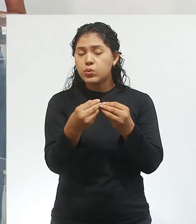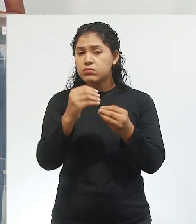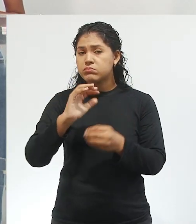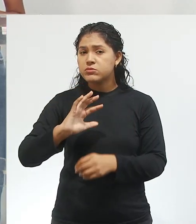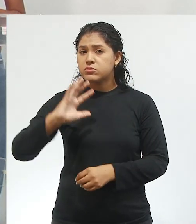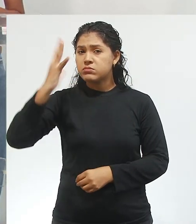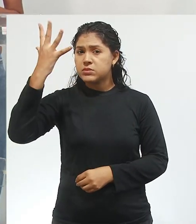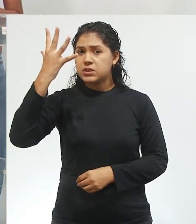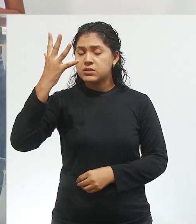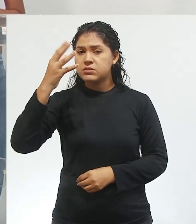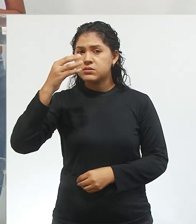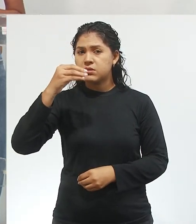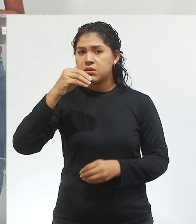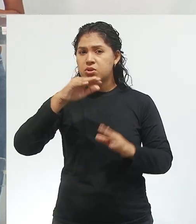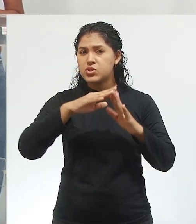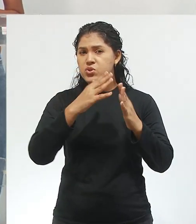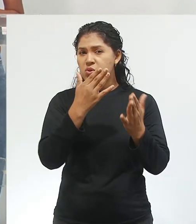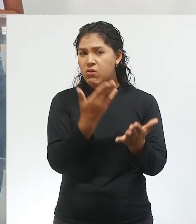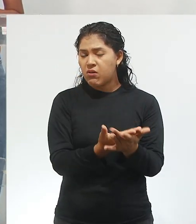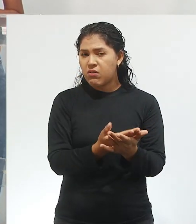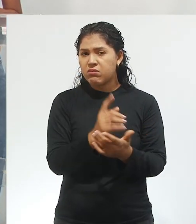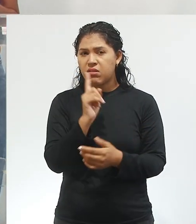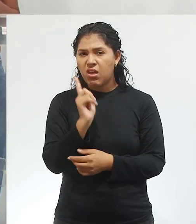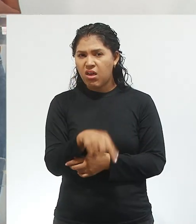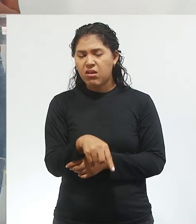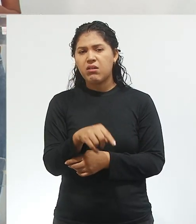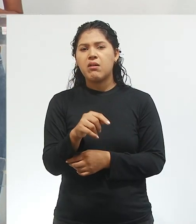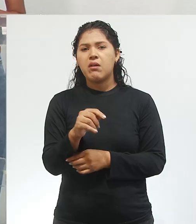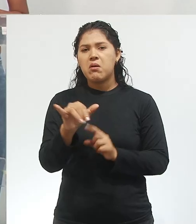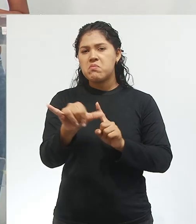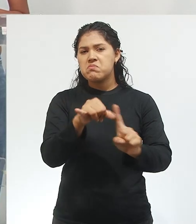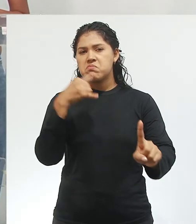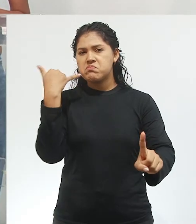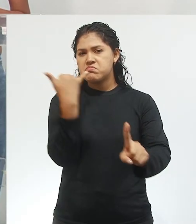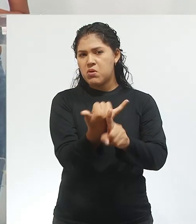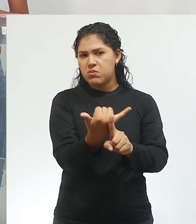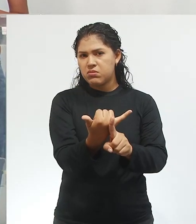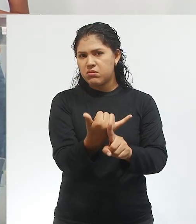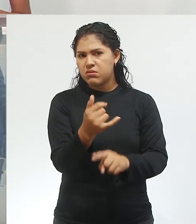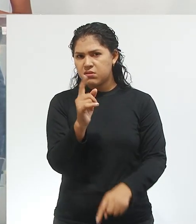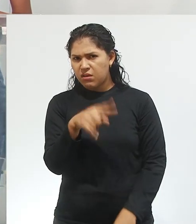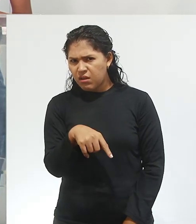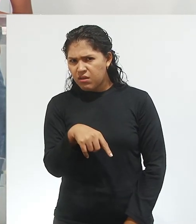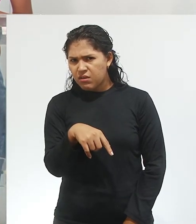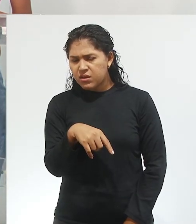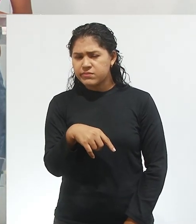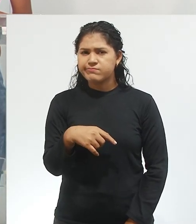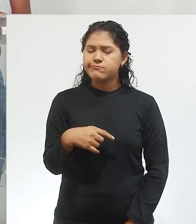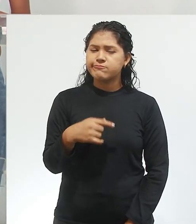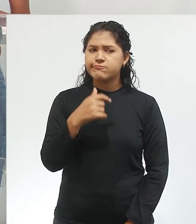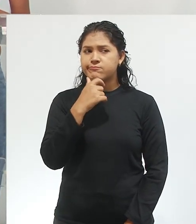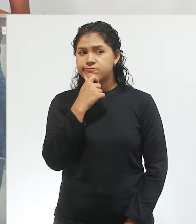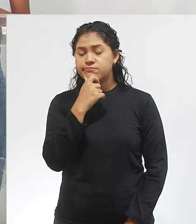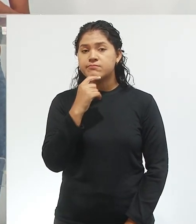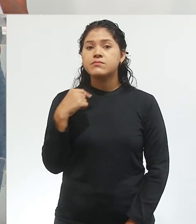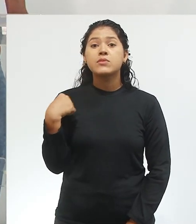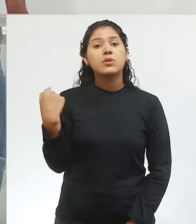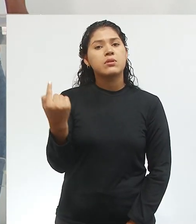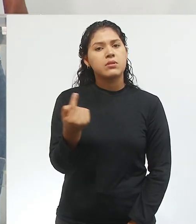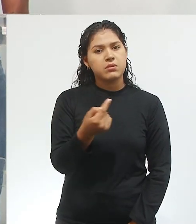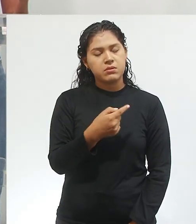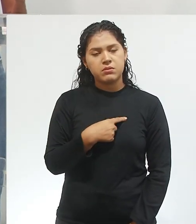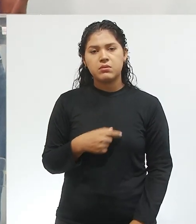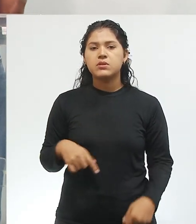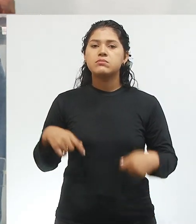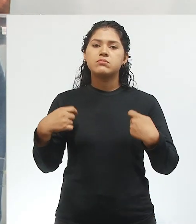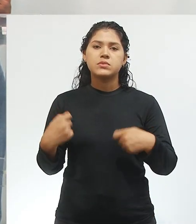espaço escolar é bullying. Tudo, né? E será que é bullying, a gente precisa nomear, precisa